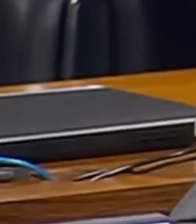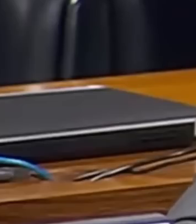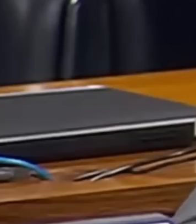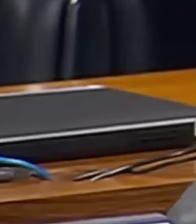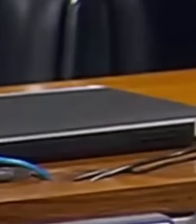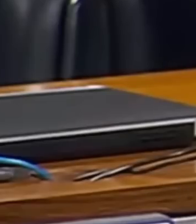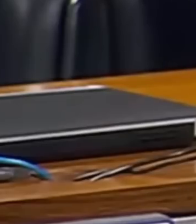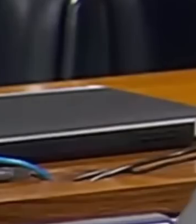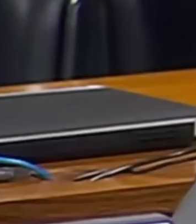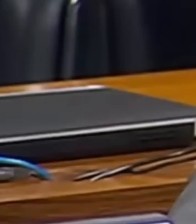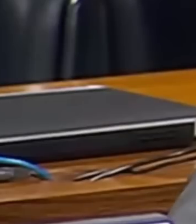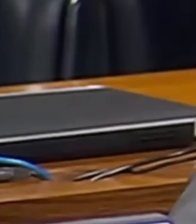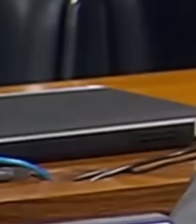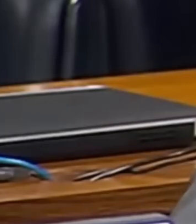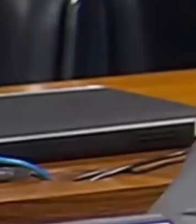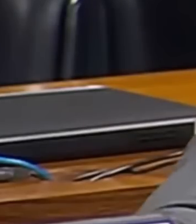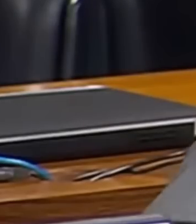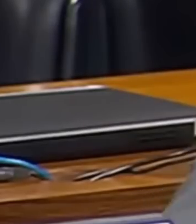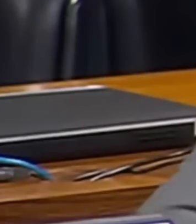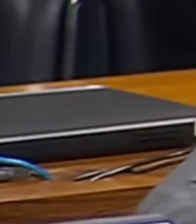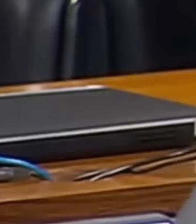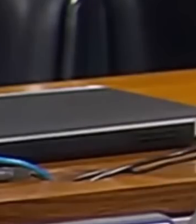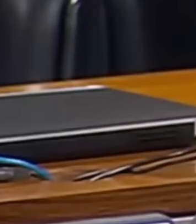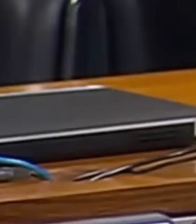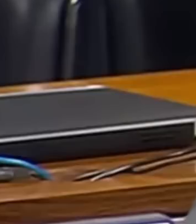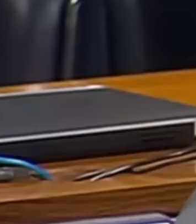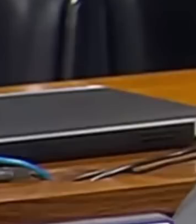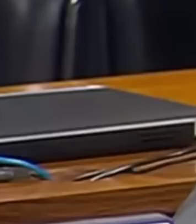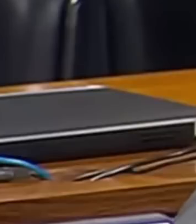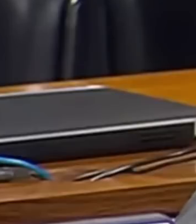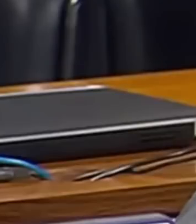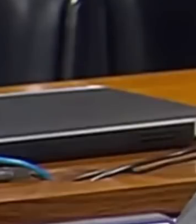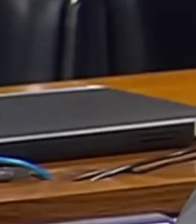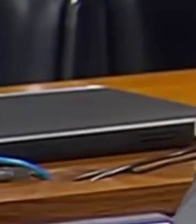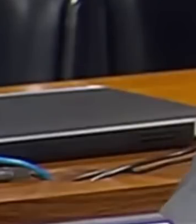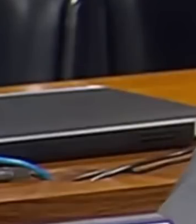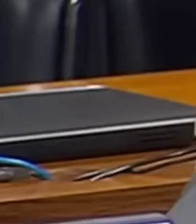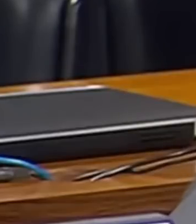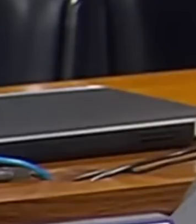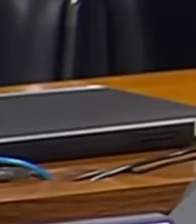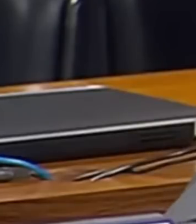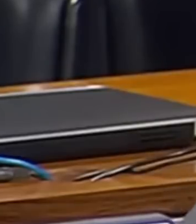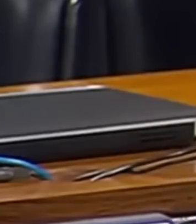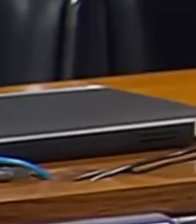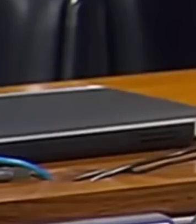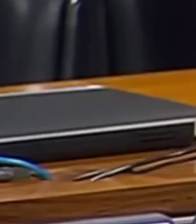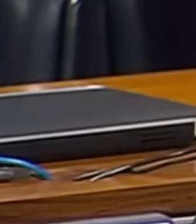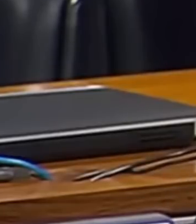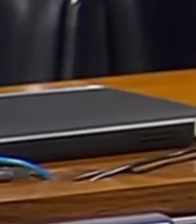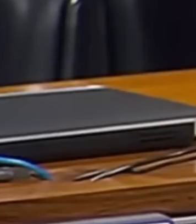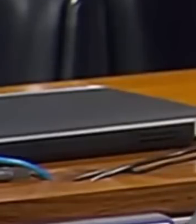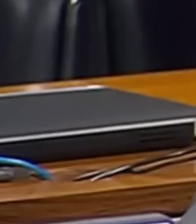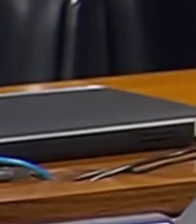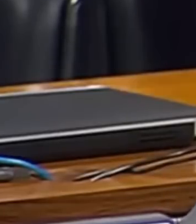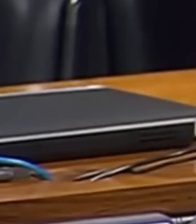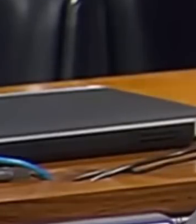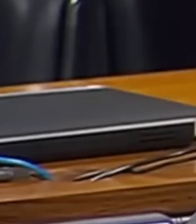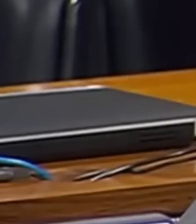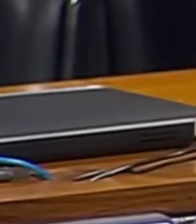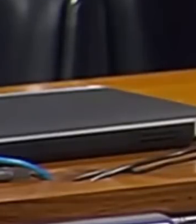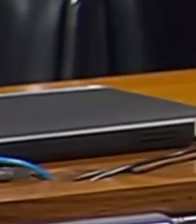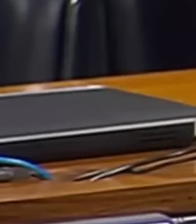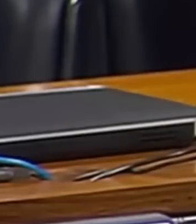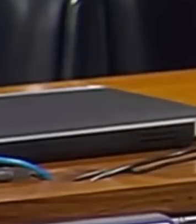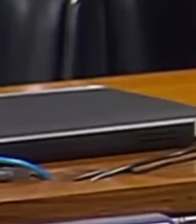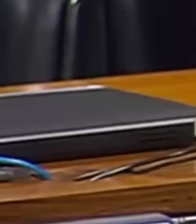Daí vem dia 31 de outubro. Bolsonaro perde a eleição. Mimado ou covarde, não age como